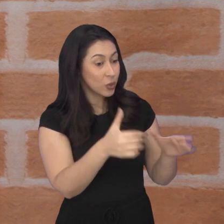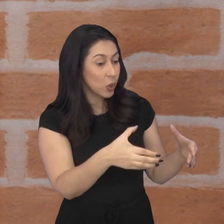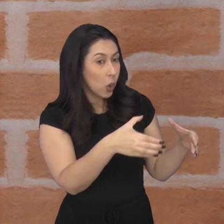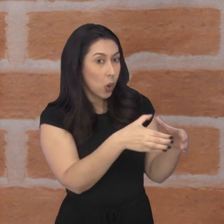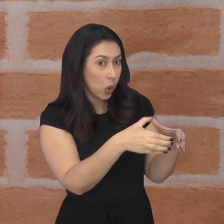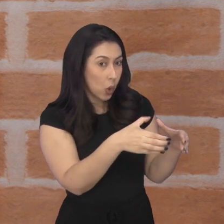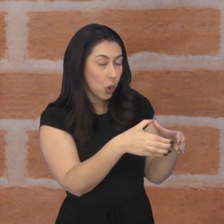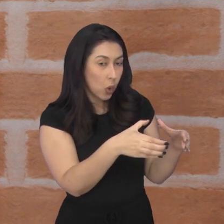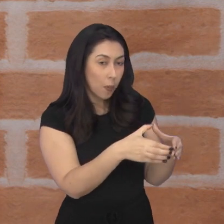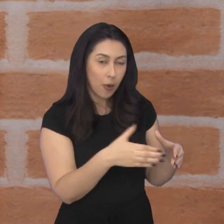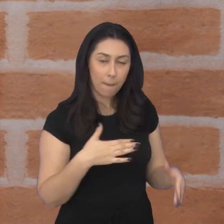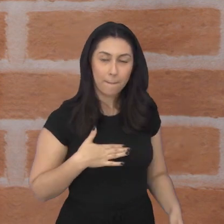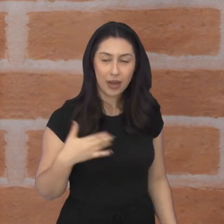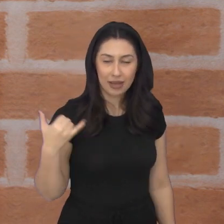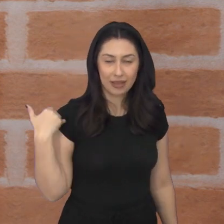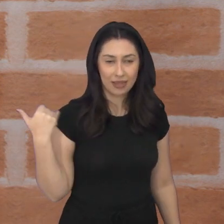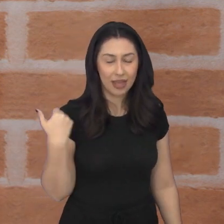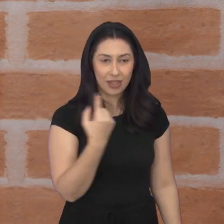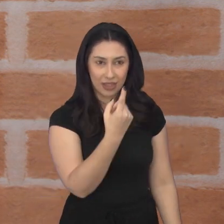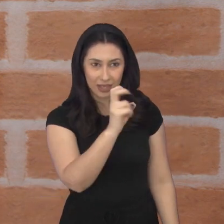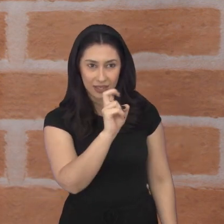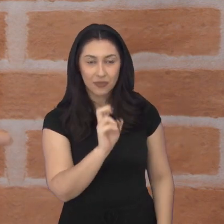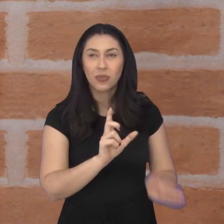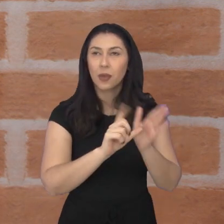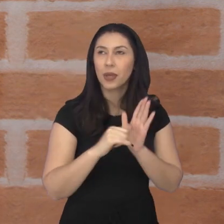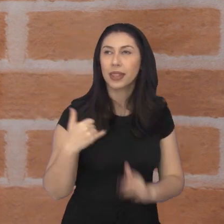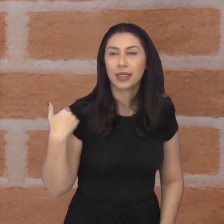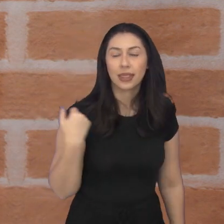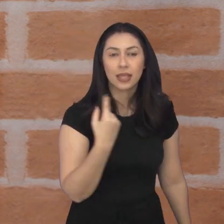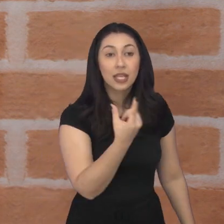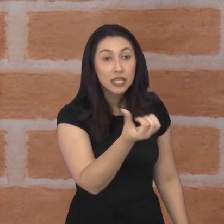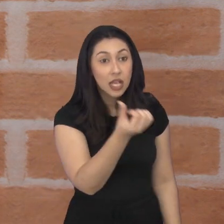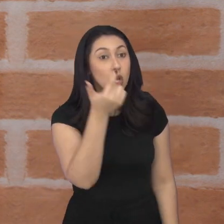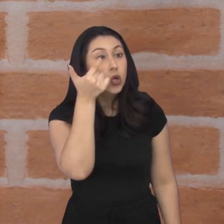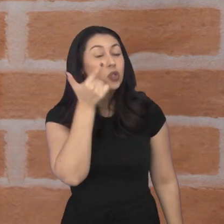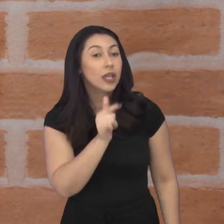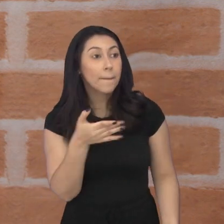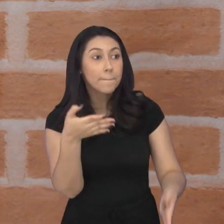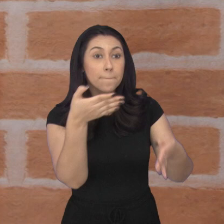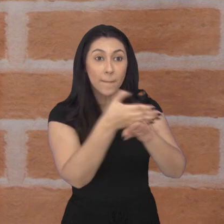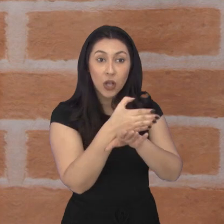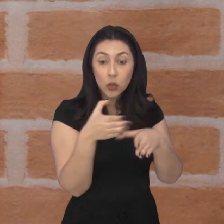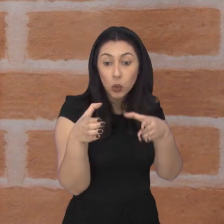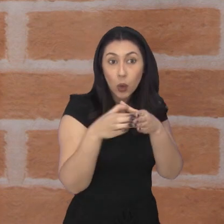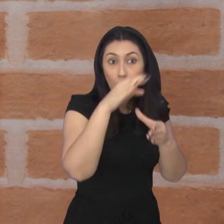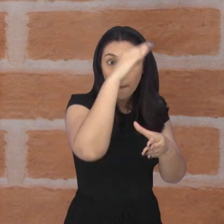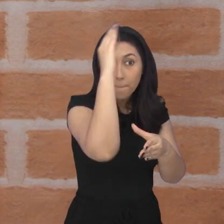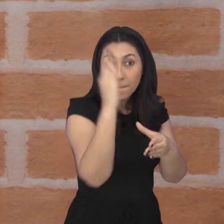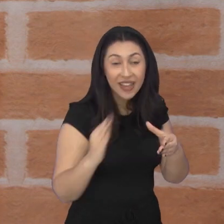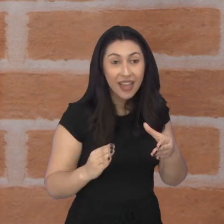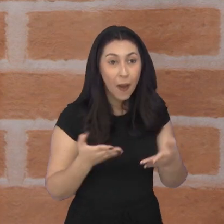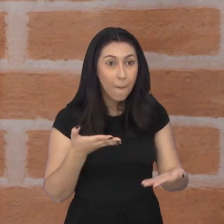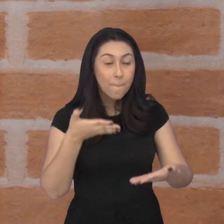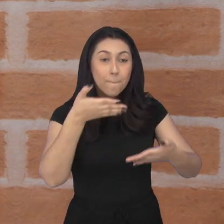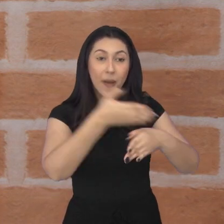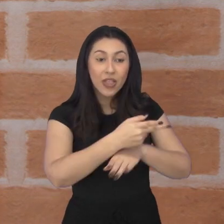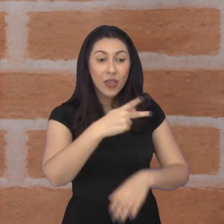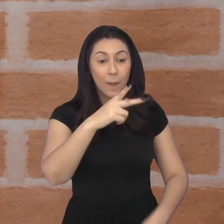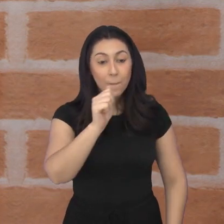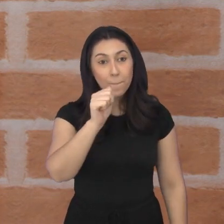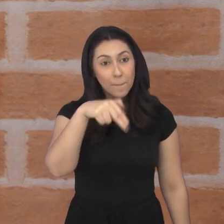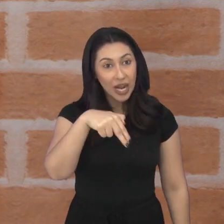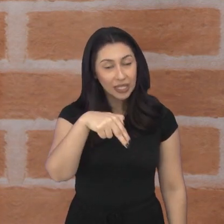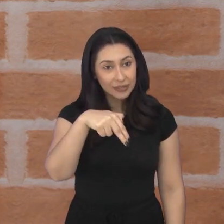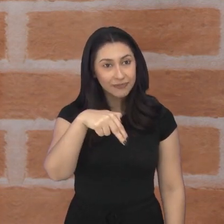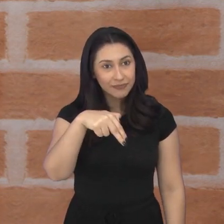categoria, né? Na minha faixa etária, com 15 anos. Aí, com 16, eu consegui uma vaga na seleção brasileira absoluta. Eu fui para os Jogos Pan-Americanos